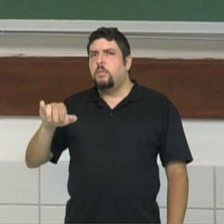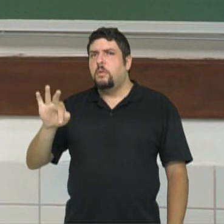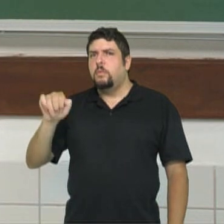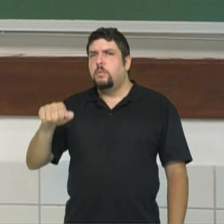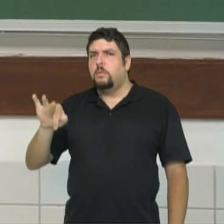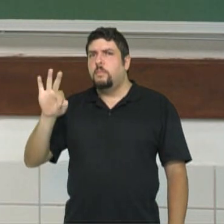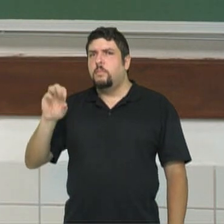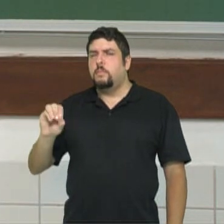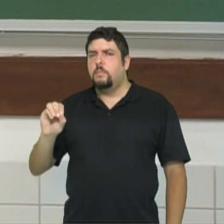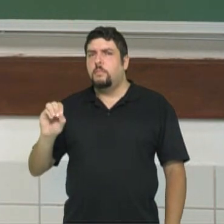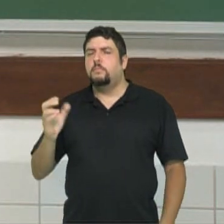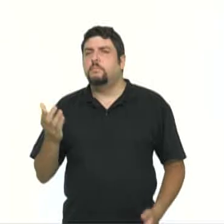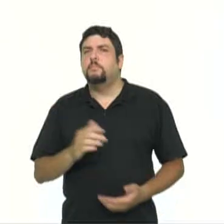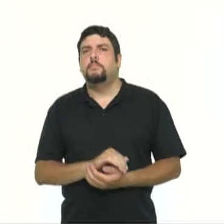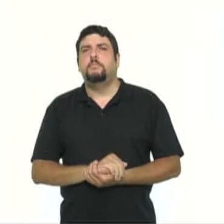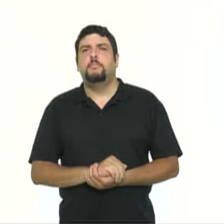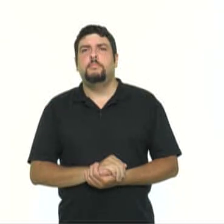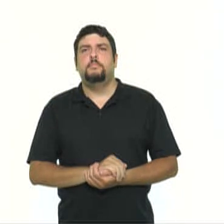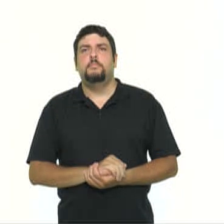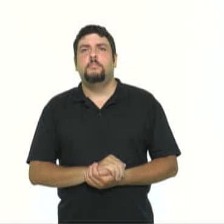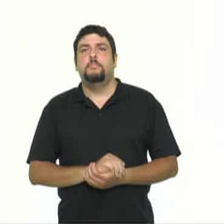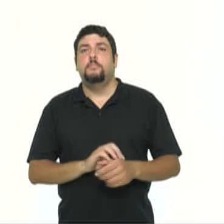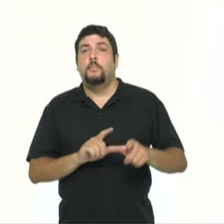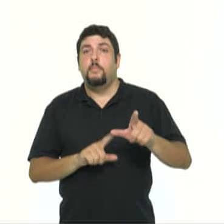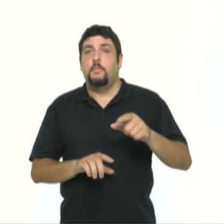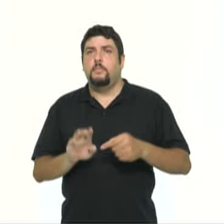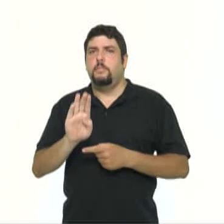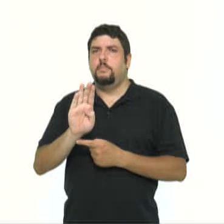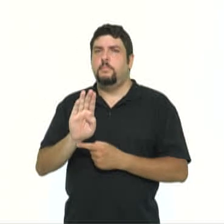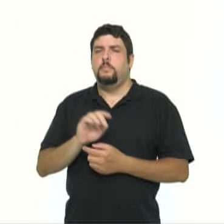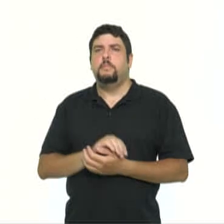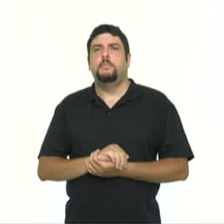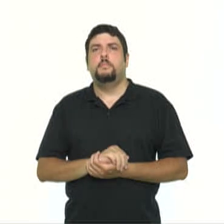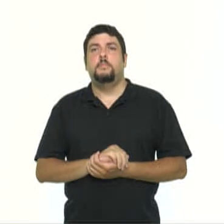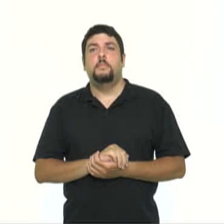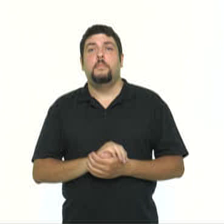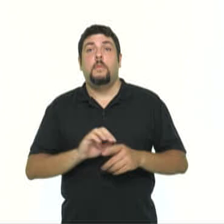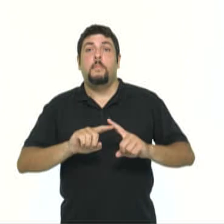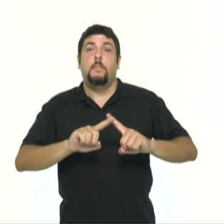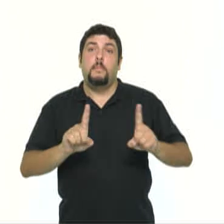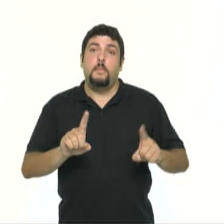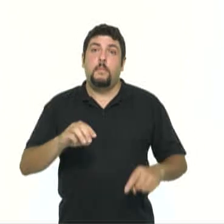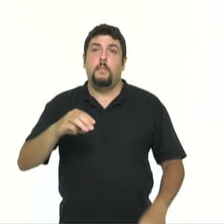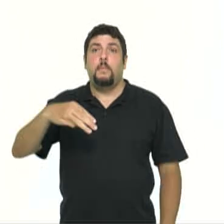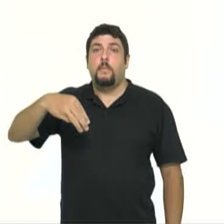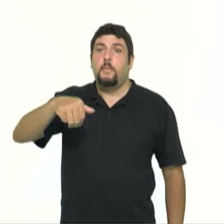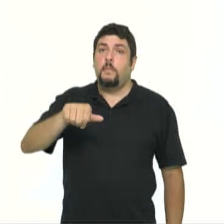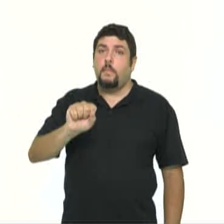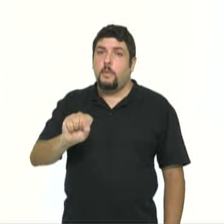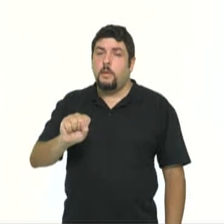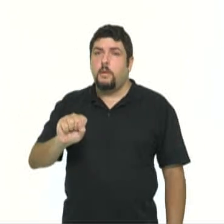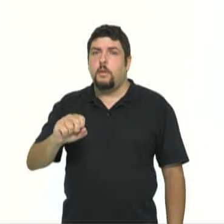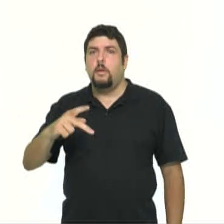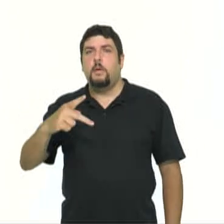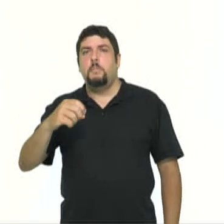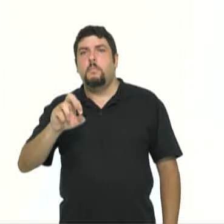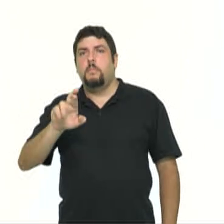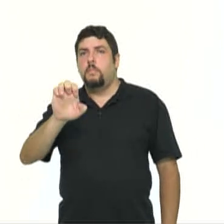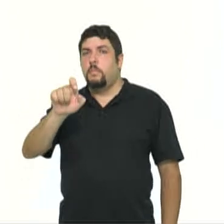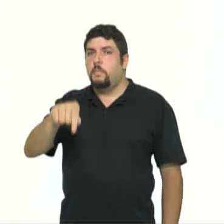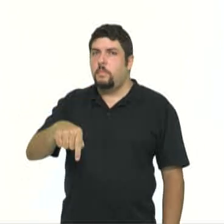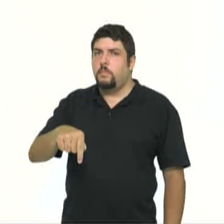no entanto? Letra D. Eu poderia falar mas, porém,